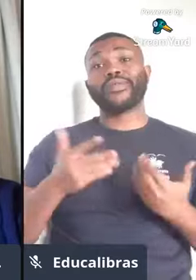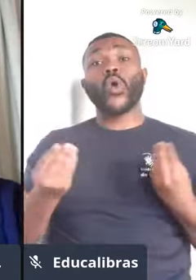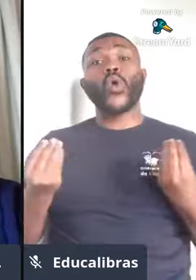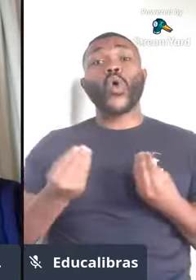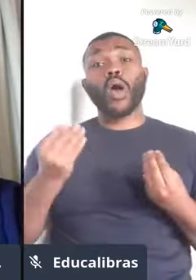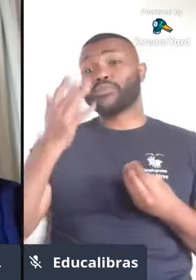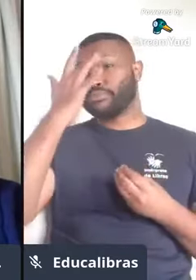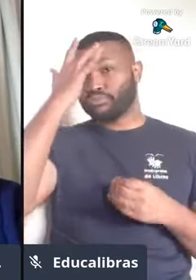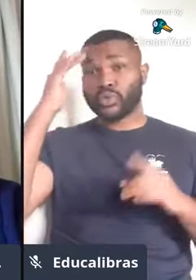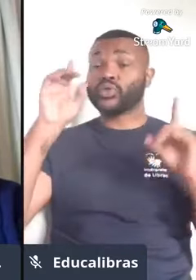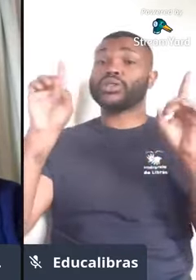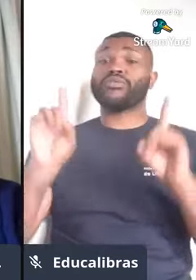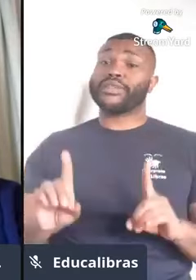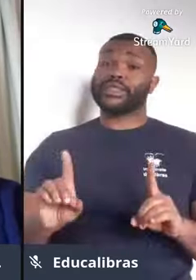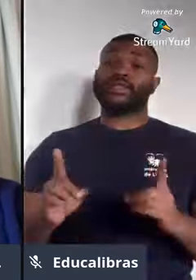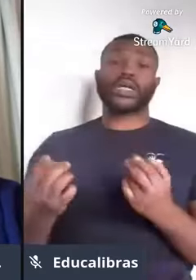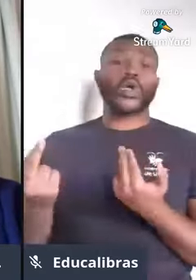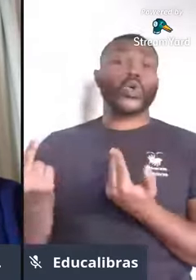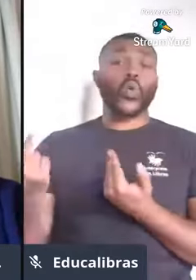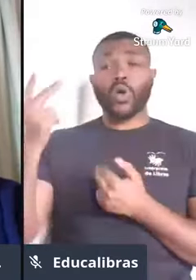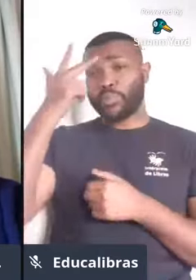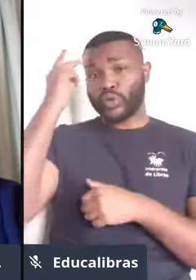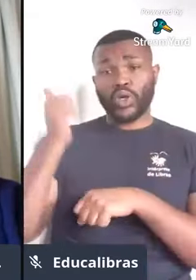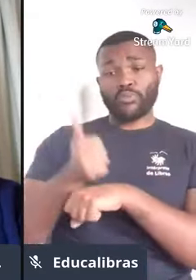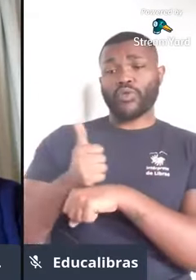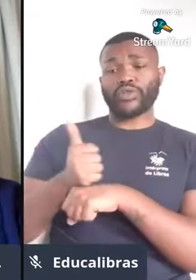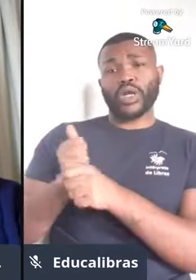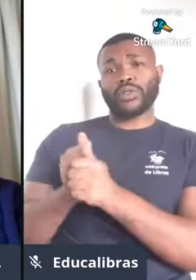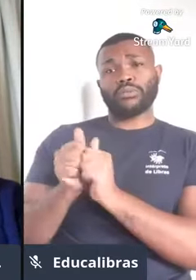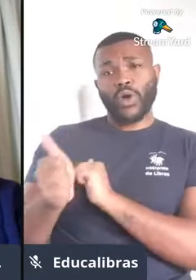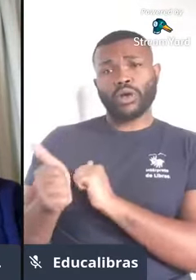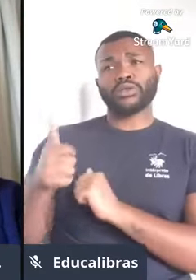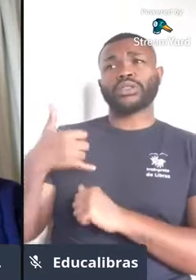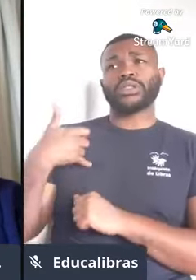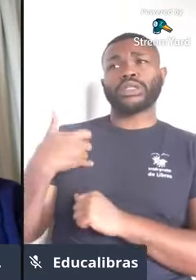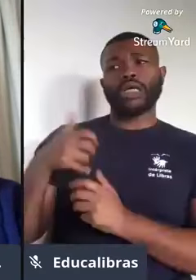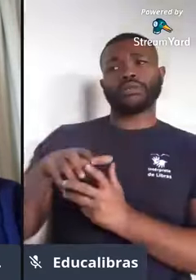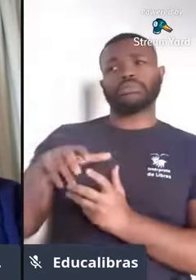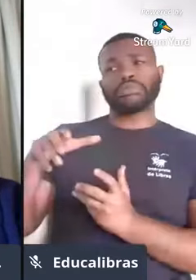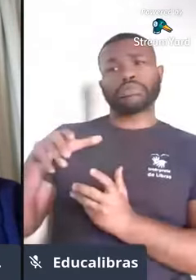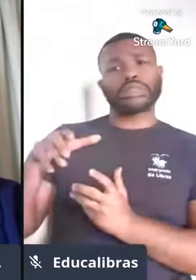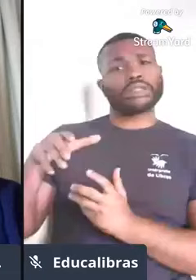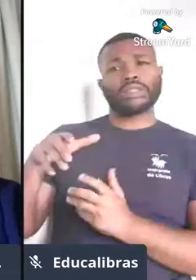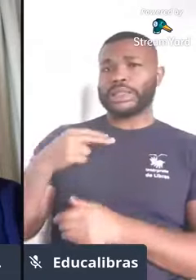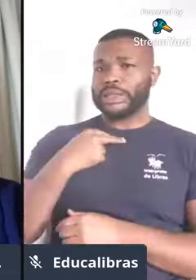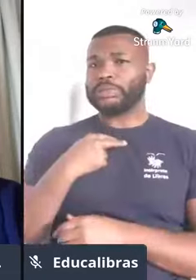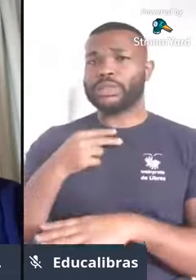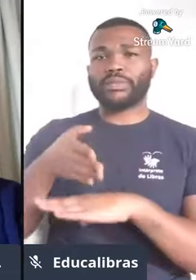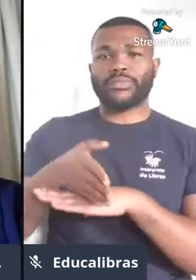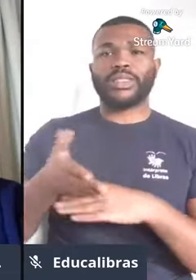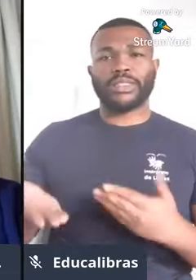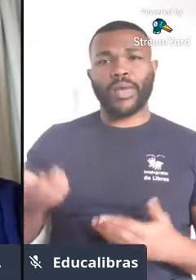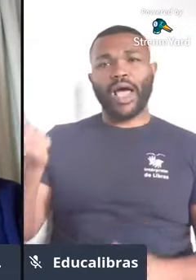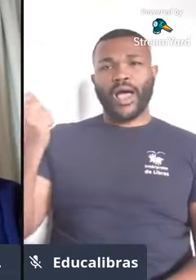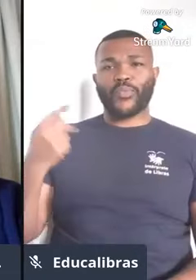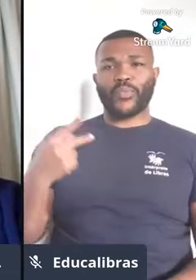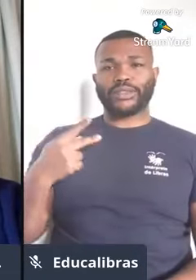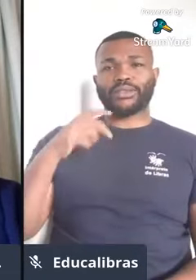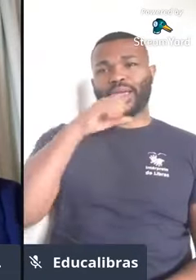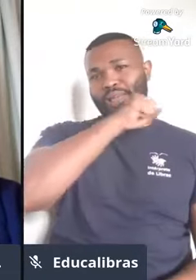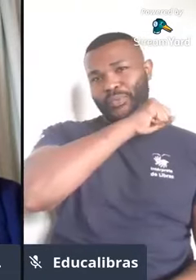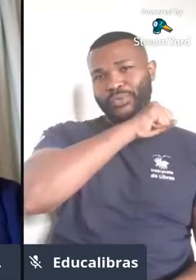deficiência? É como de qualquer outro atleta, né, depois de passado alguns anos, ela já tendo que se aposentar daquela